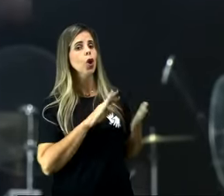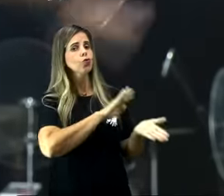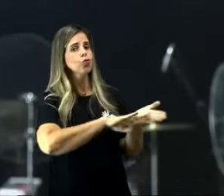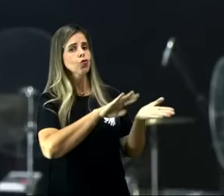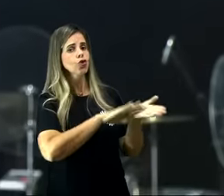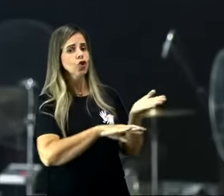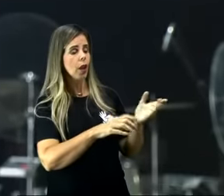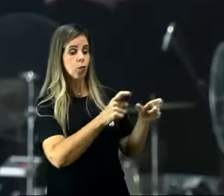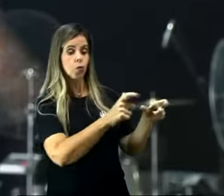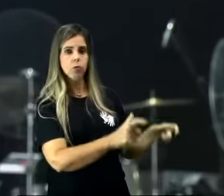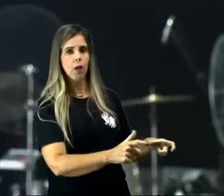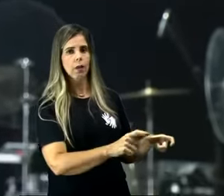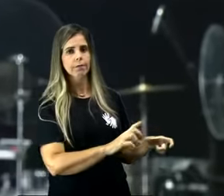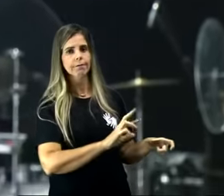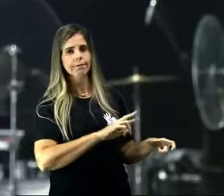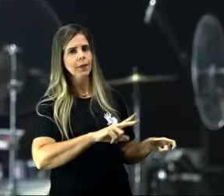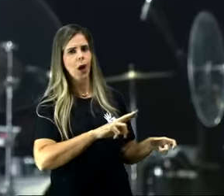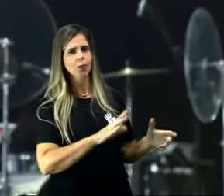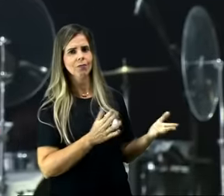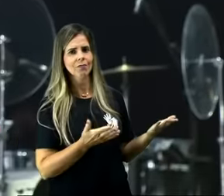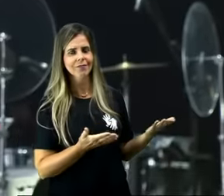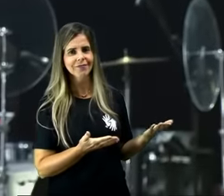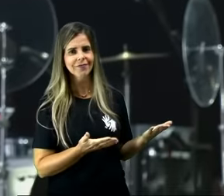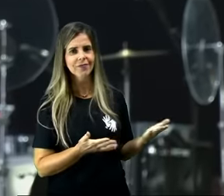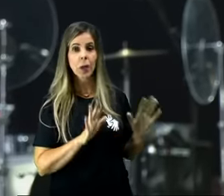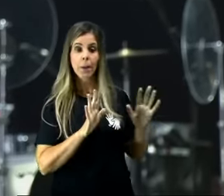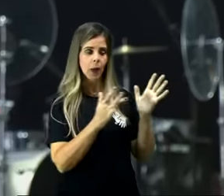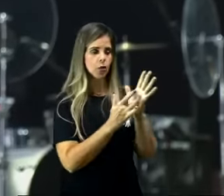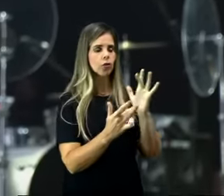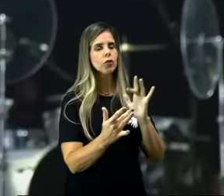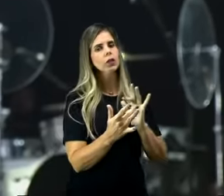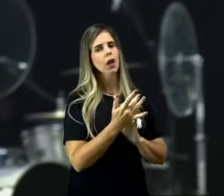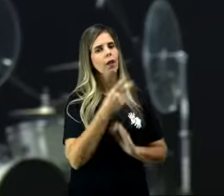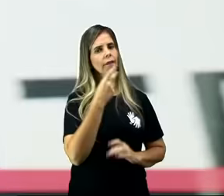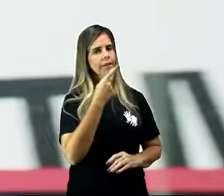assim: deixa a gente nessa região. Jesus está dizendo: acabou a festa hoje.